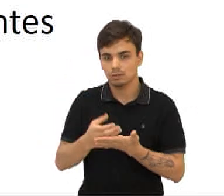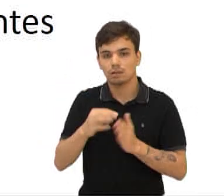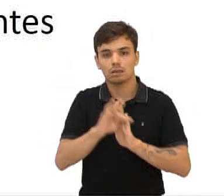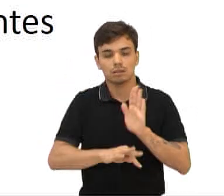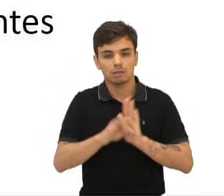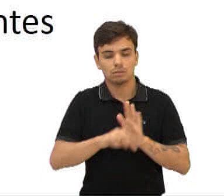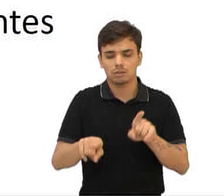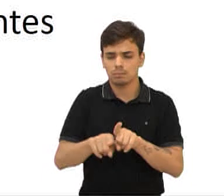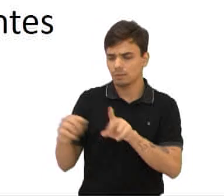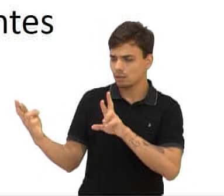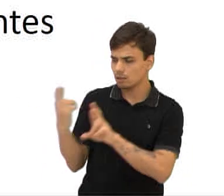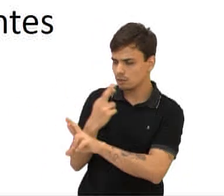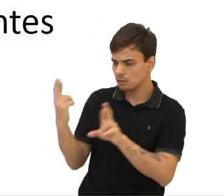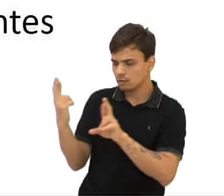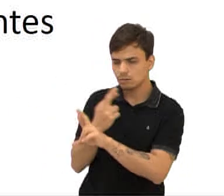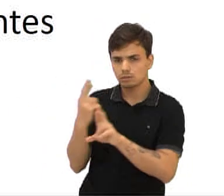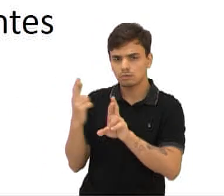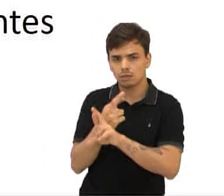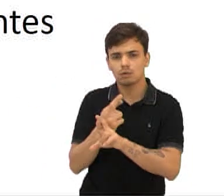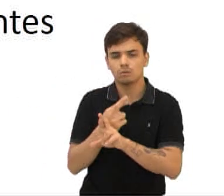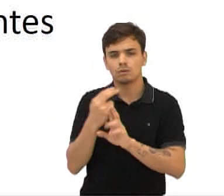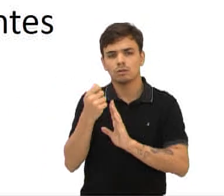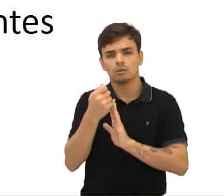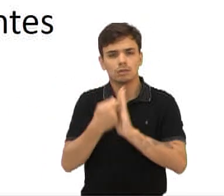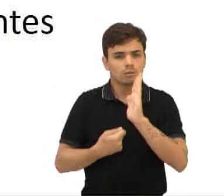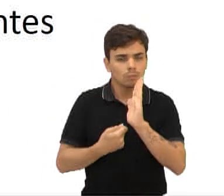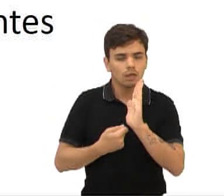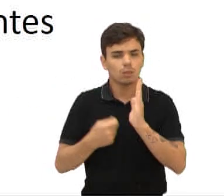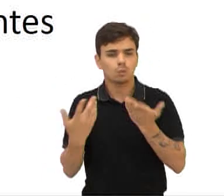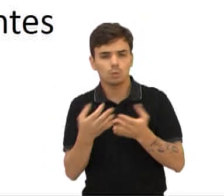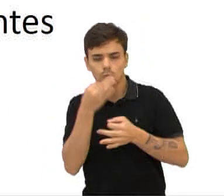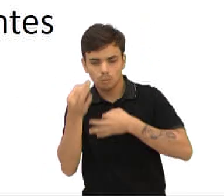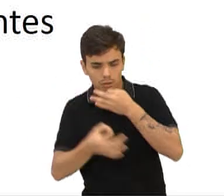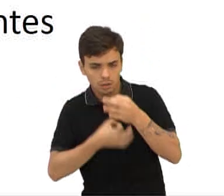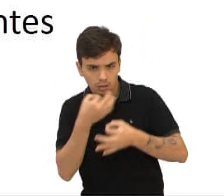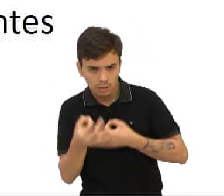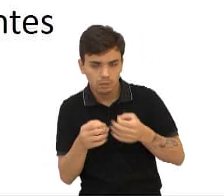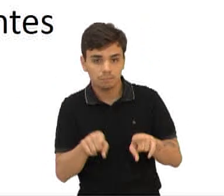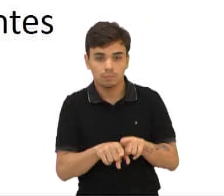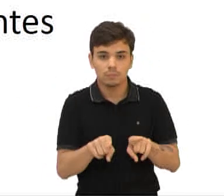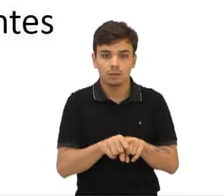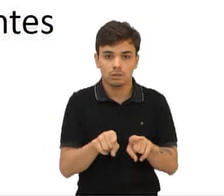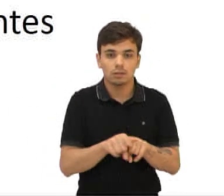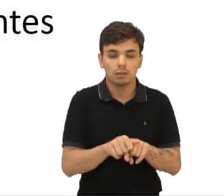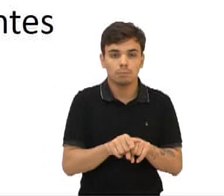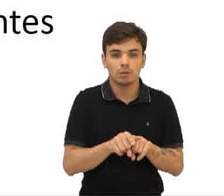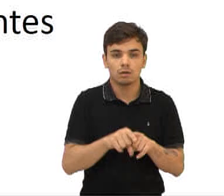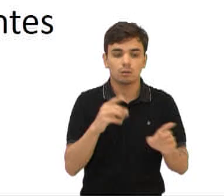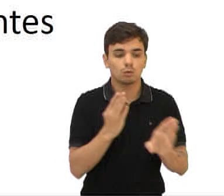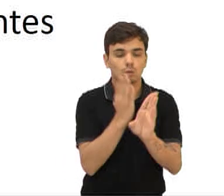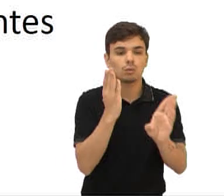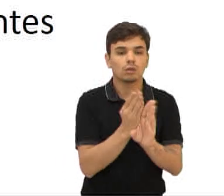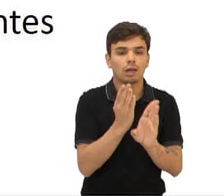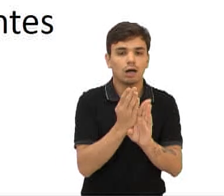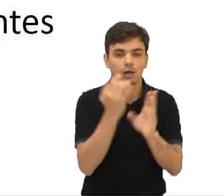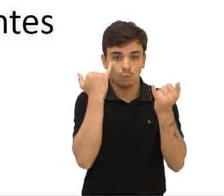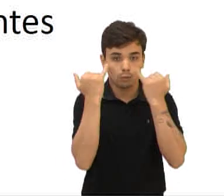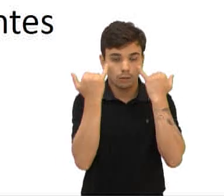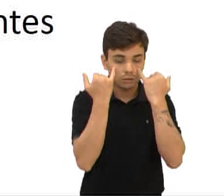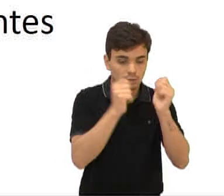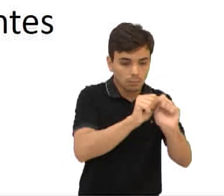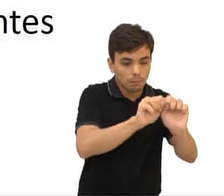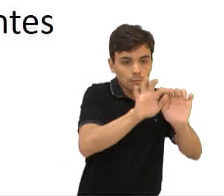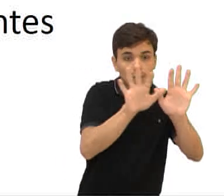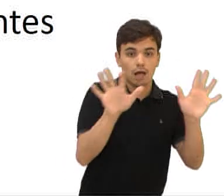entre a tese e os argumentos oferecidos para sustentá-la. Vamos localizar as informações explícitas em um